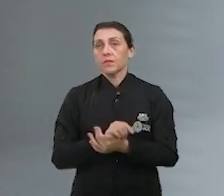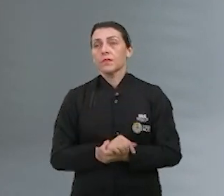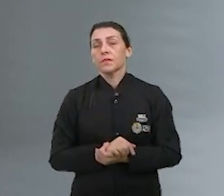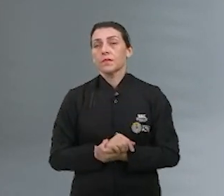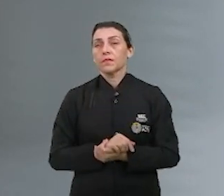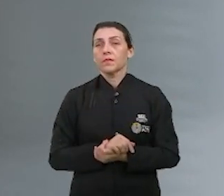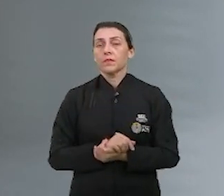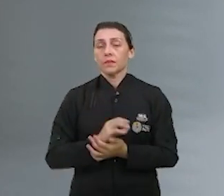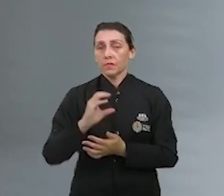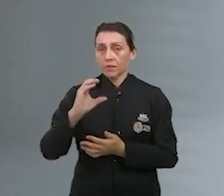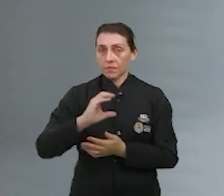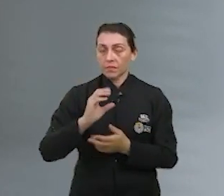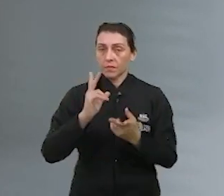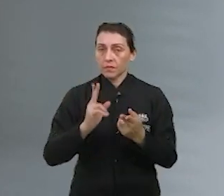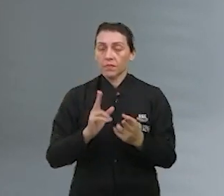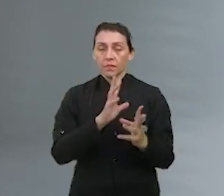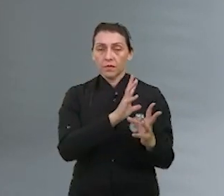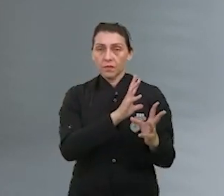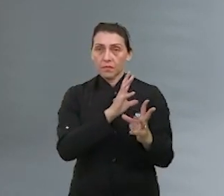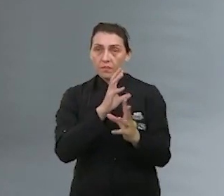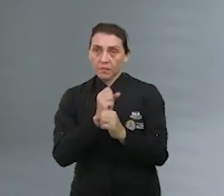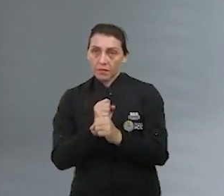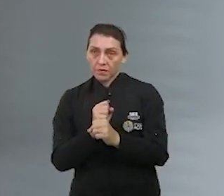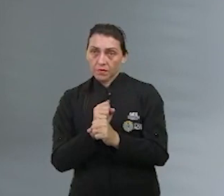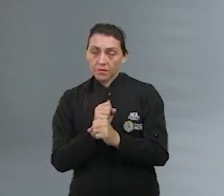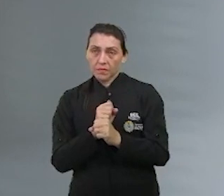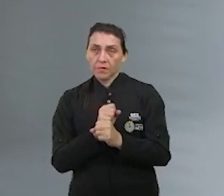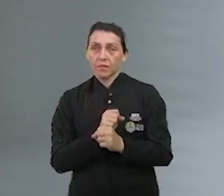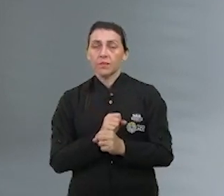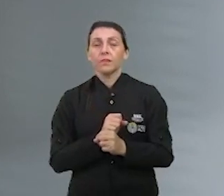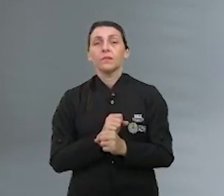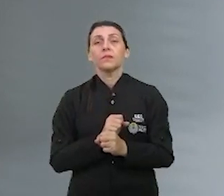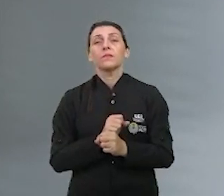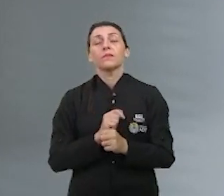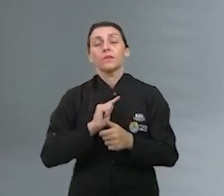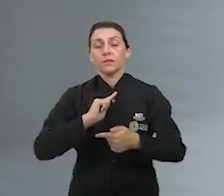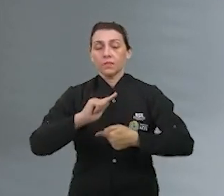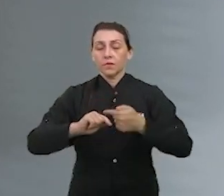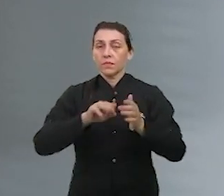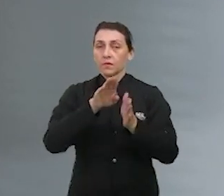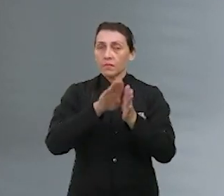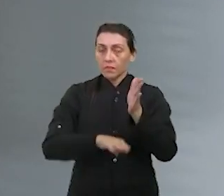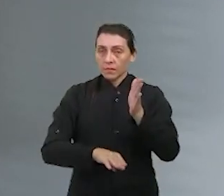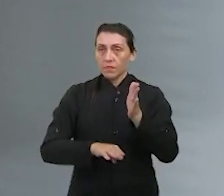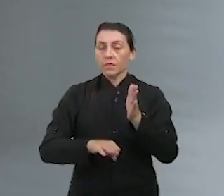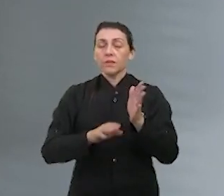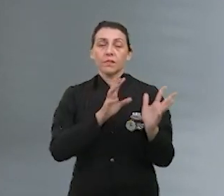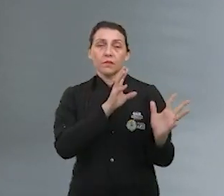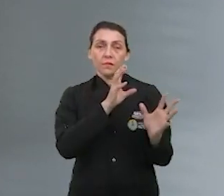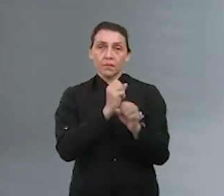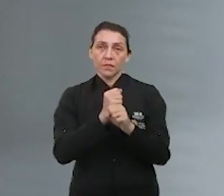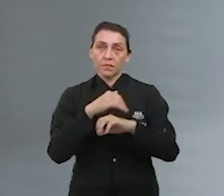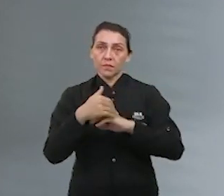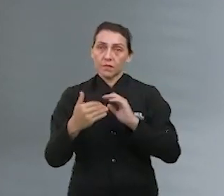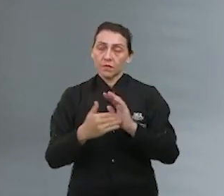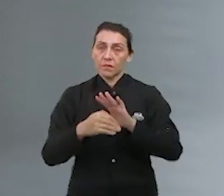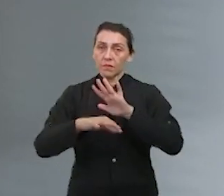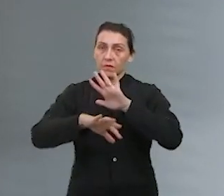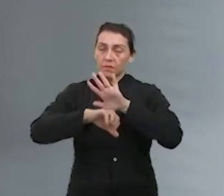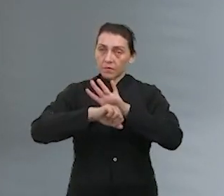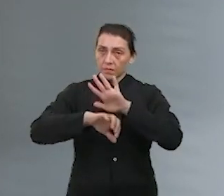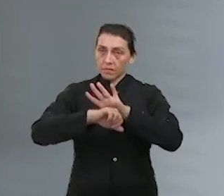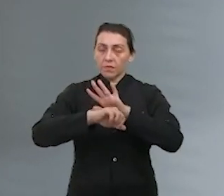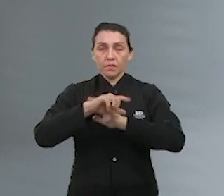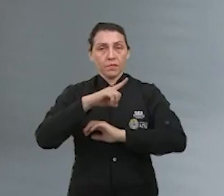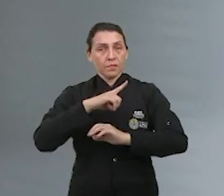minha corrente vai ser igual a somatório do meu gerador menos o somatório, né, de todos os receptores que